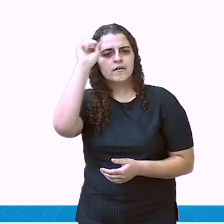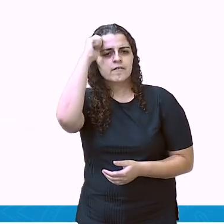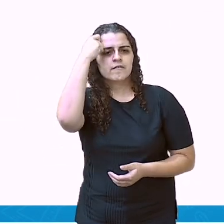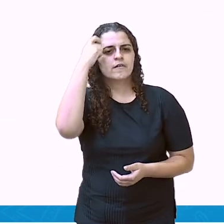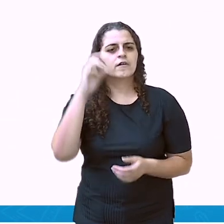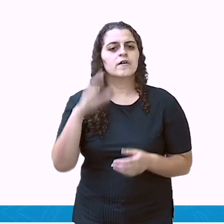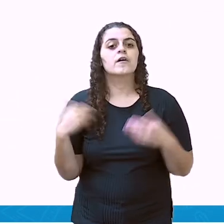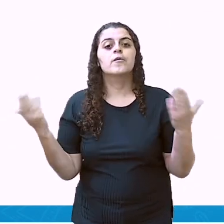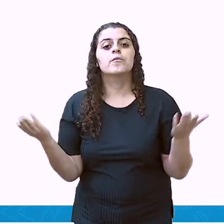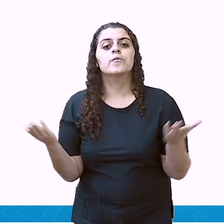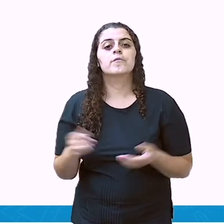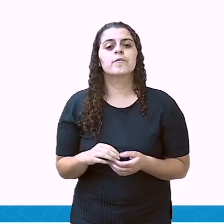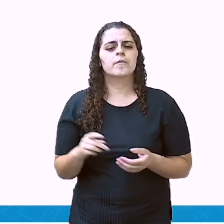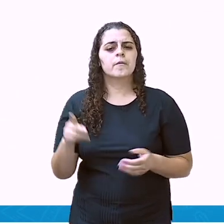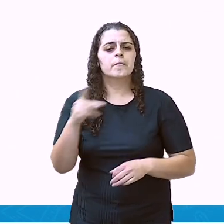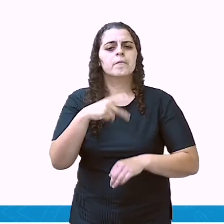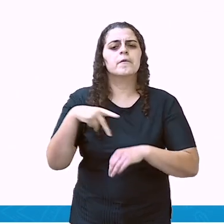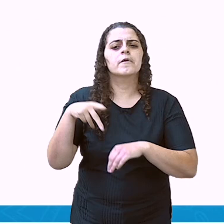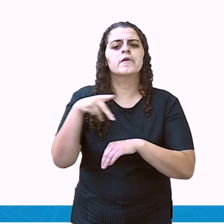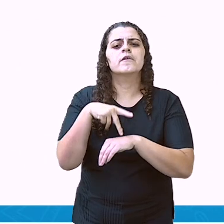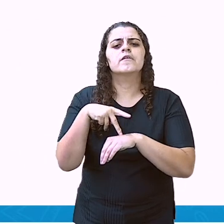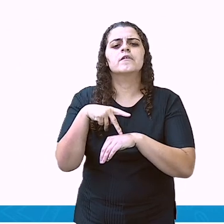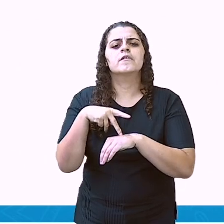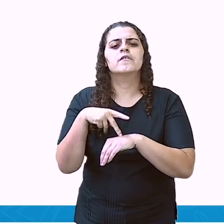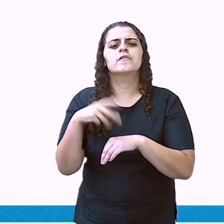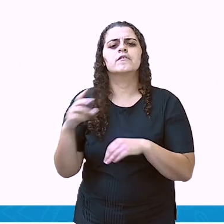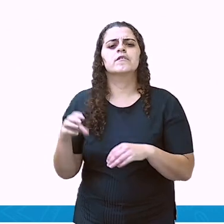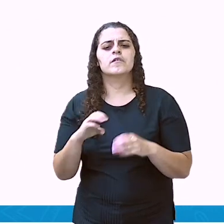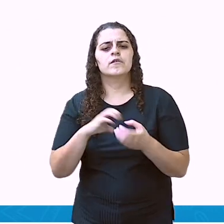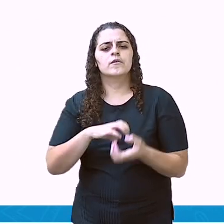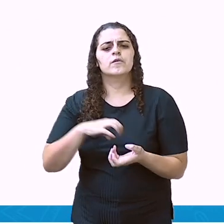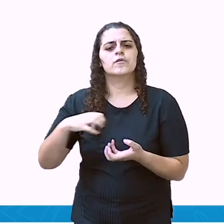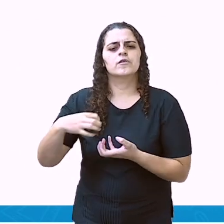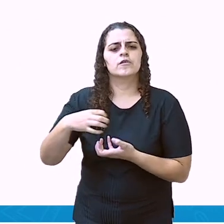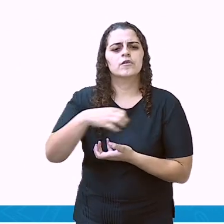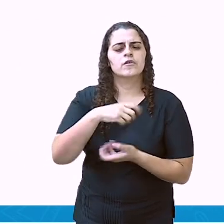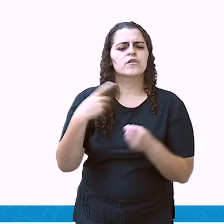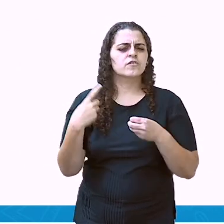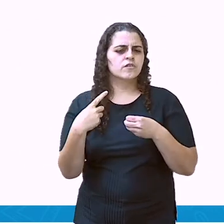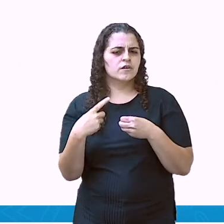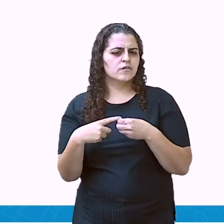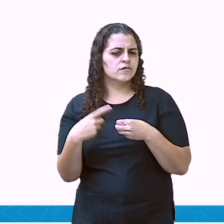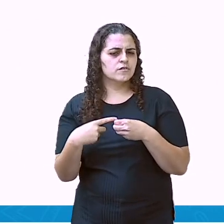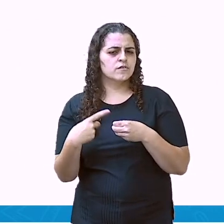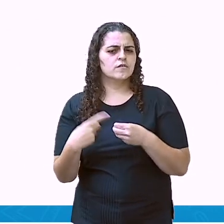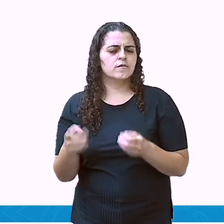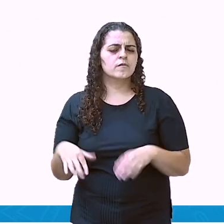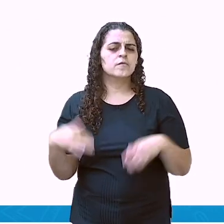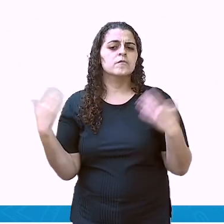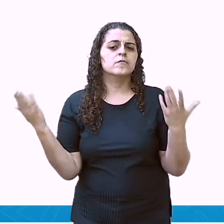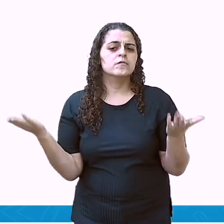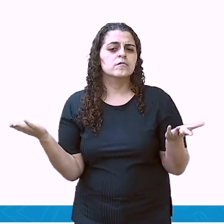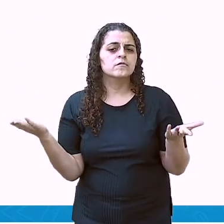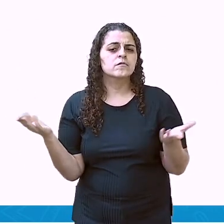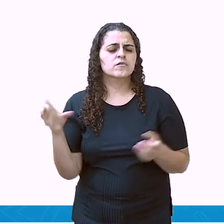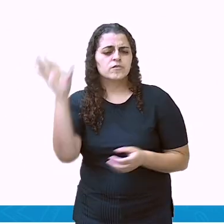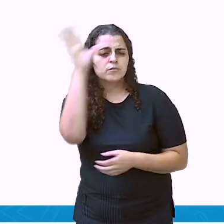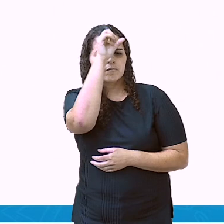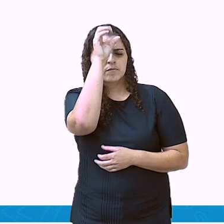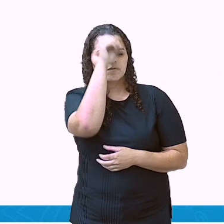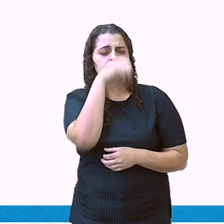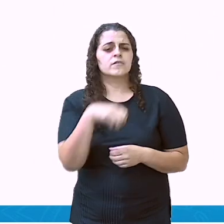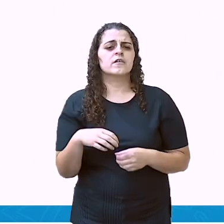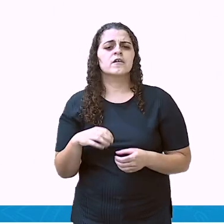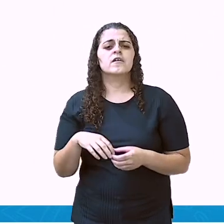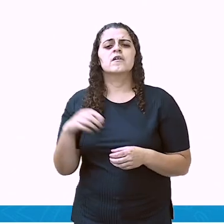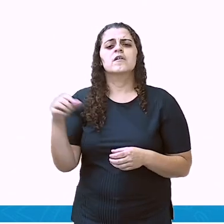A África é um país, continente, cidade. O que a gente aprendeu?